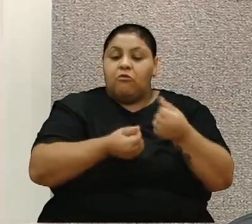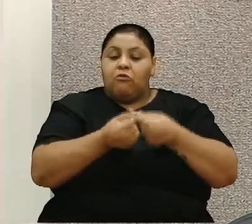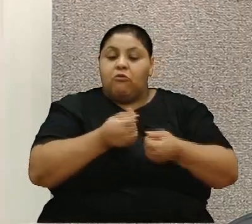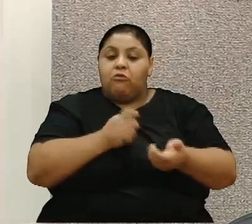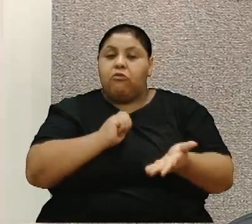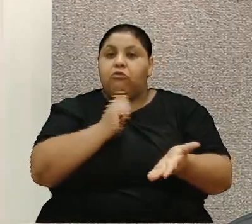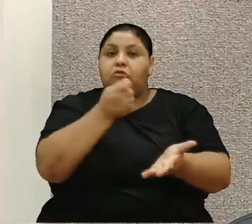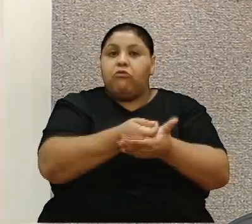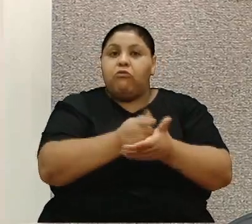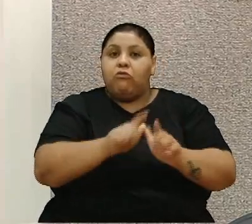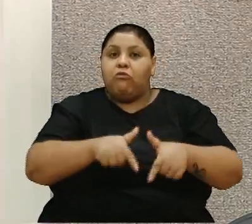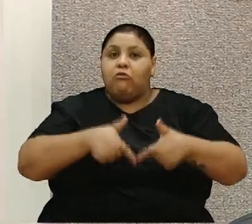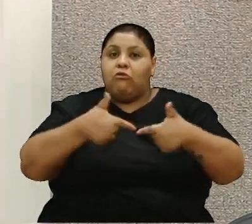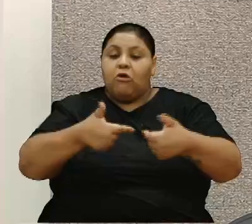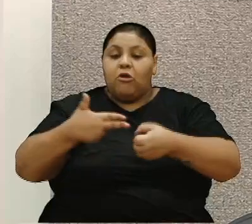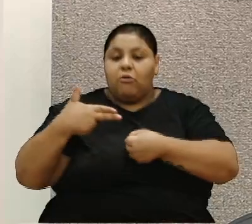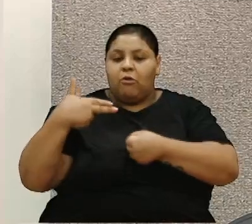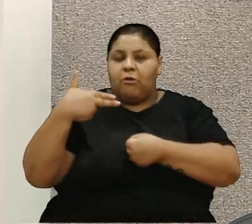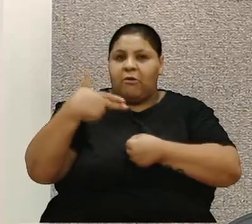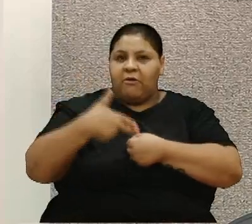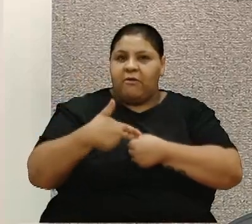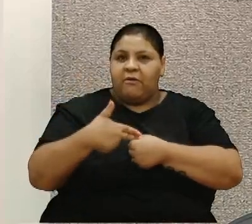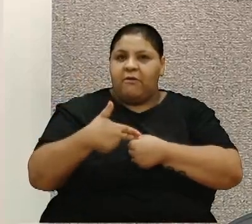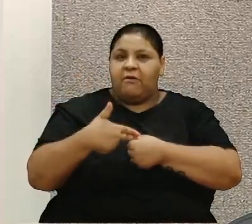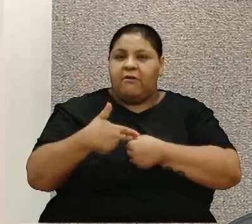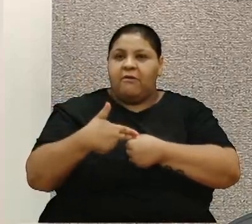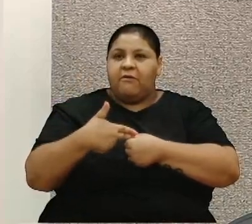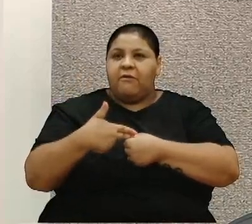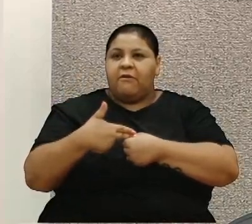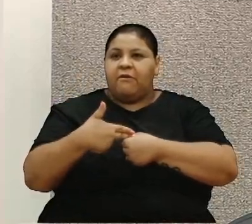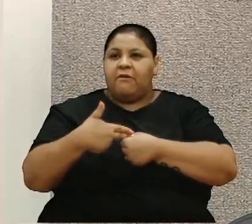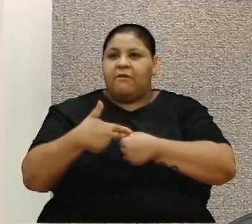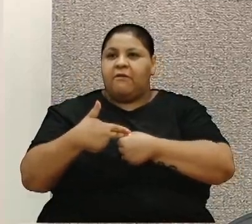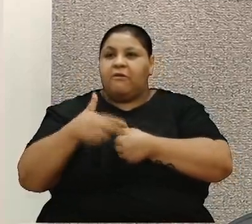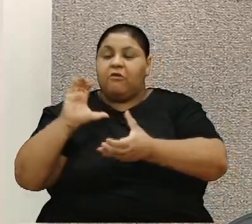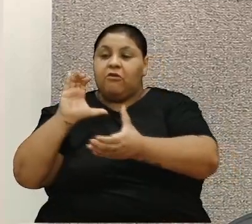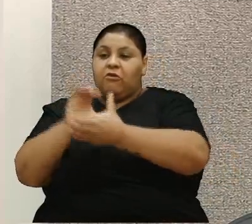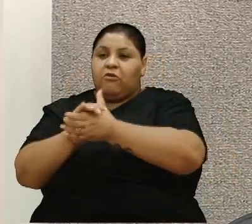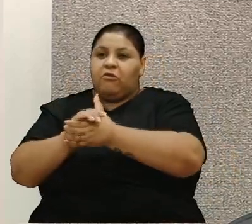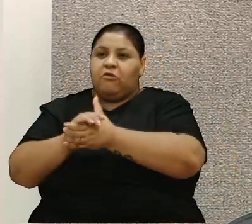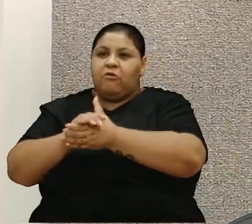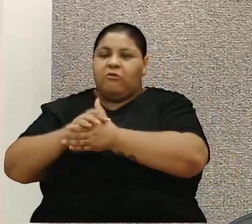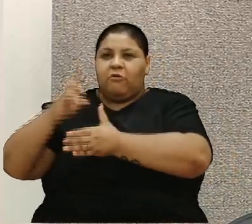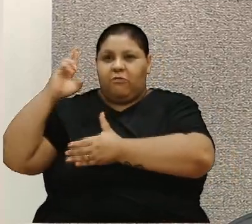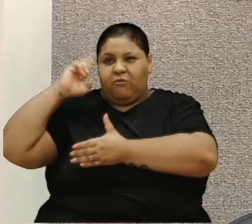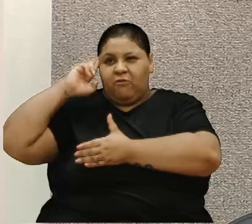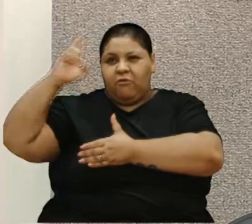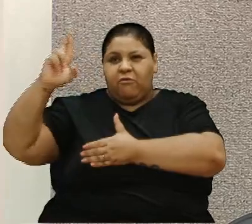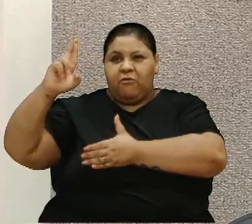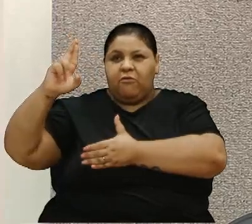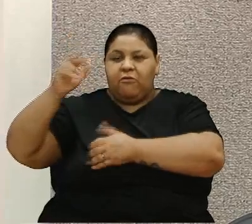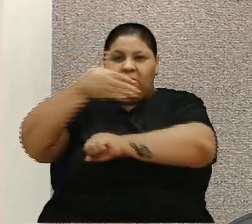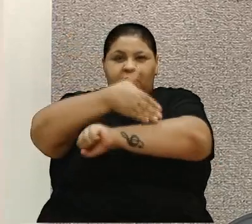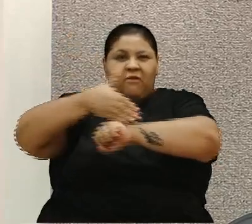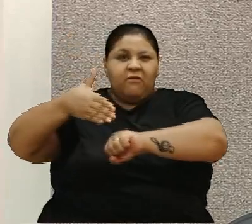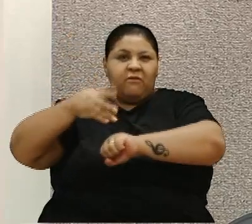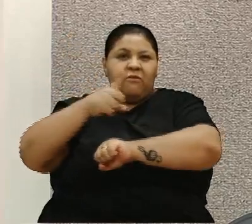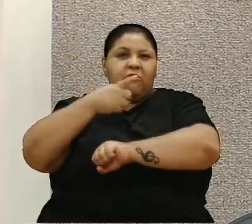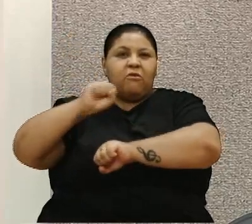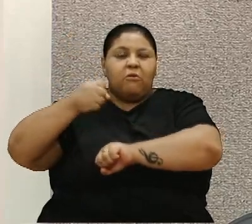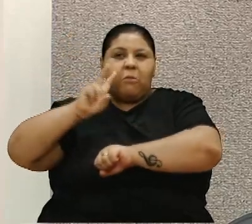comprando ações de um posto de combustíveis em que Leonardo era gerente, de propriedade da Auto Posto São Pelegrino, na rua 18 do Forte,